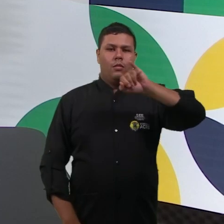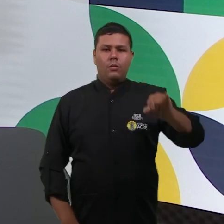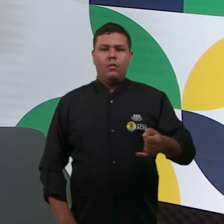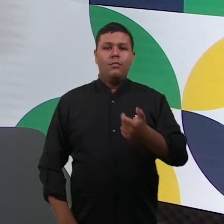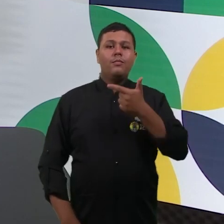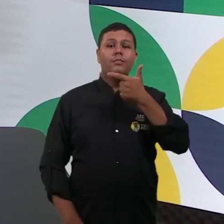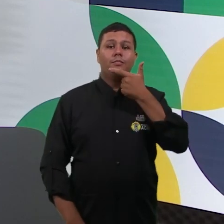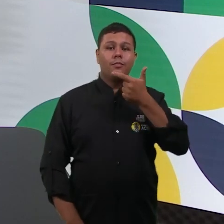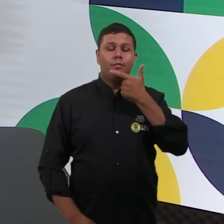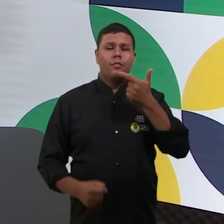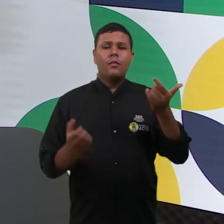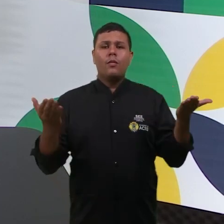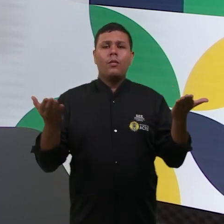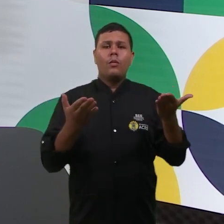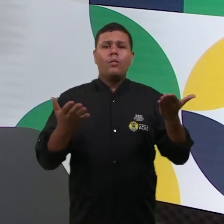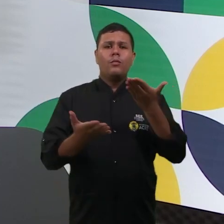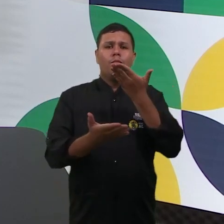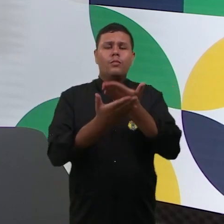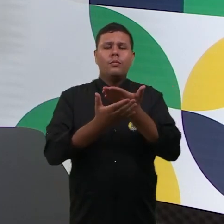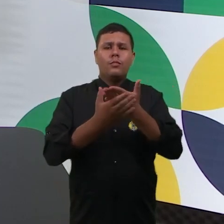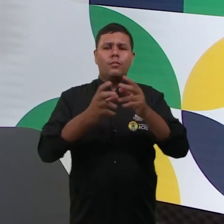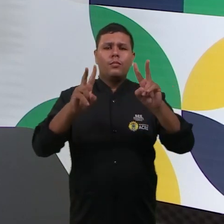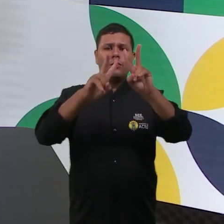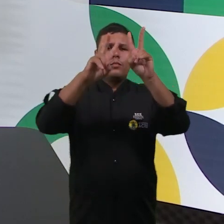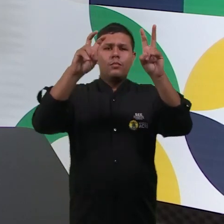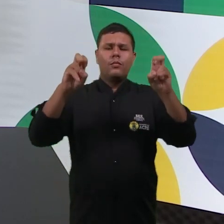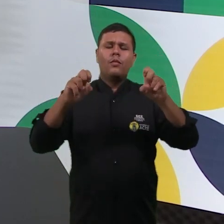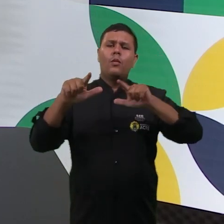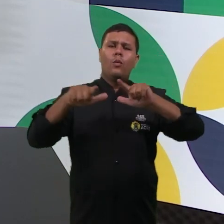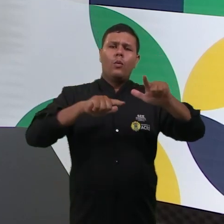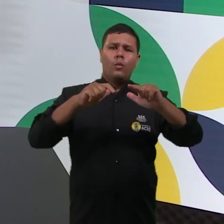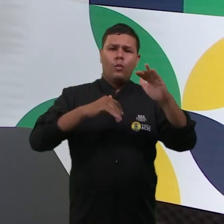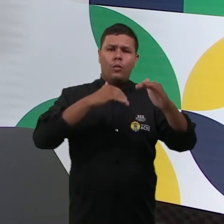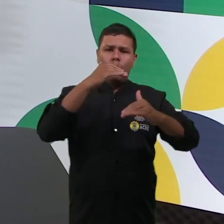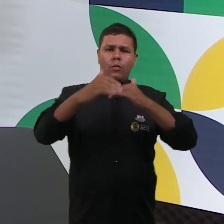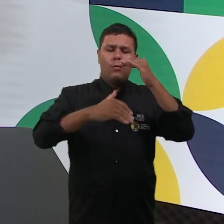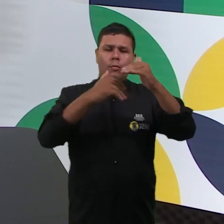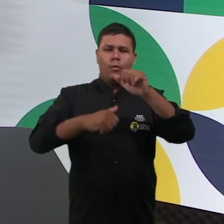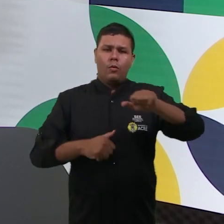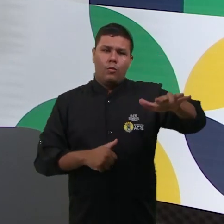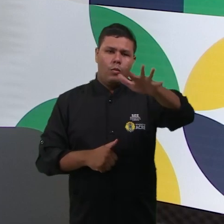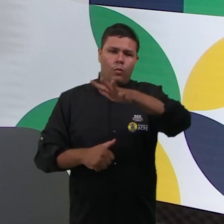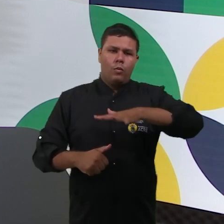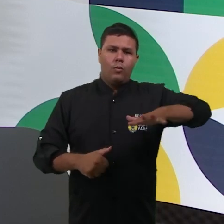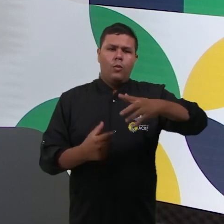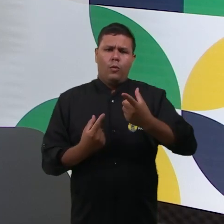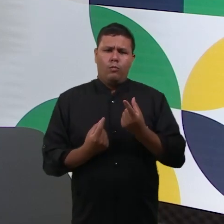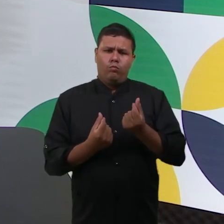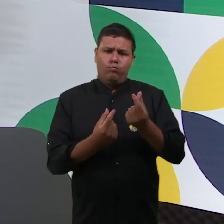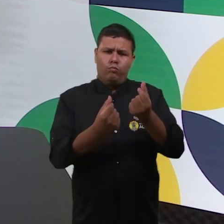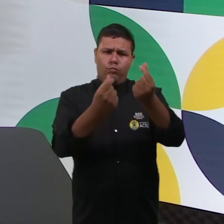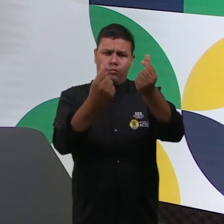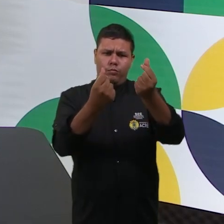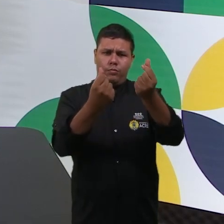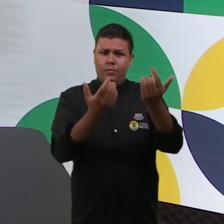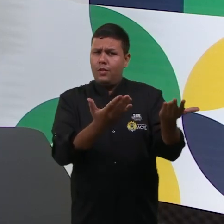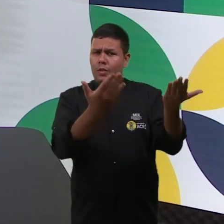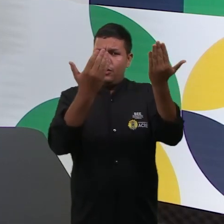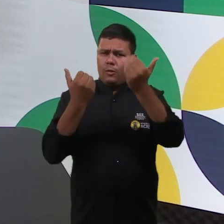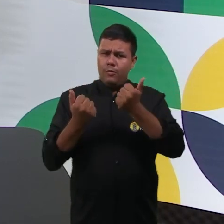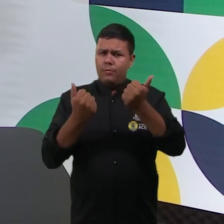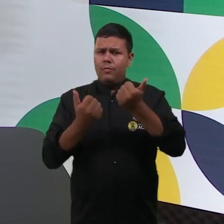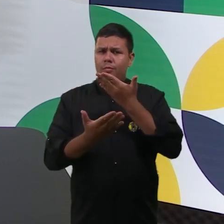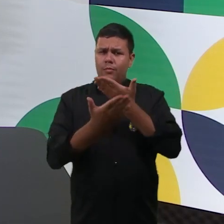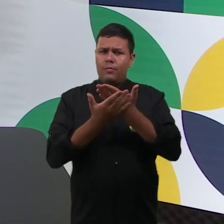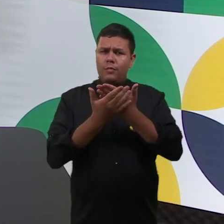aula de hoje tem como tema os processos produtivos nos diversos setores da economia. Vamos então entender um pouco